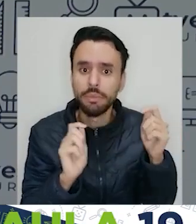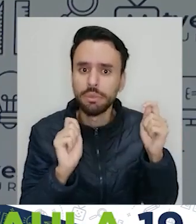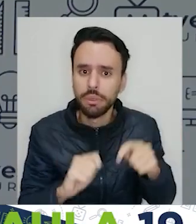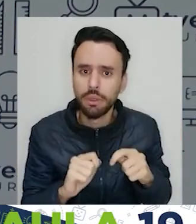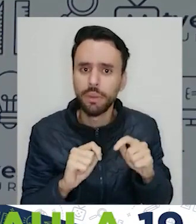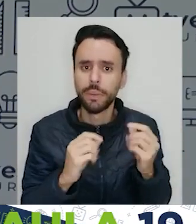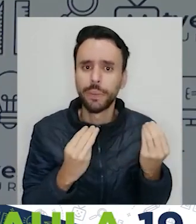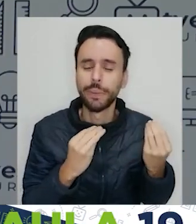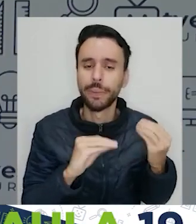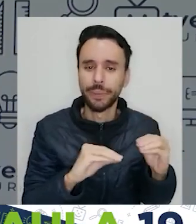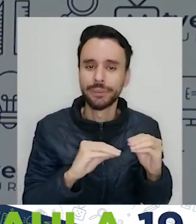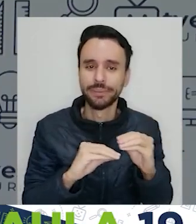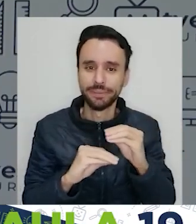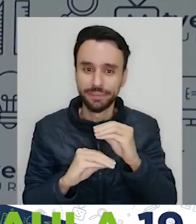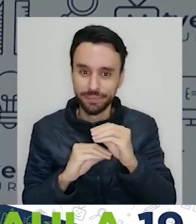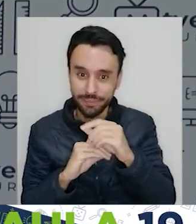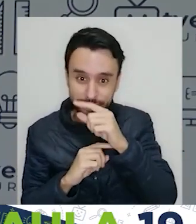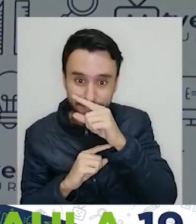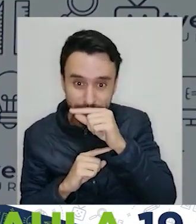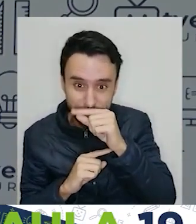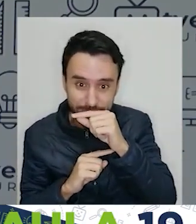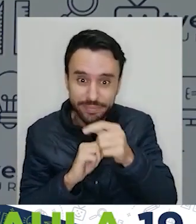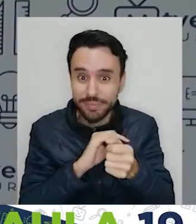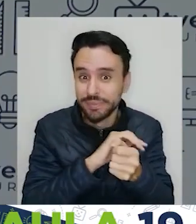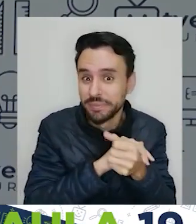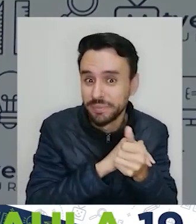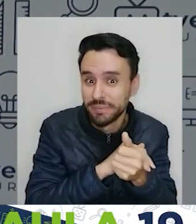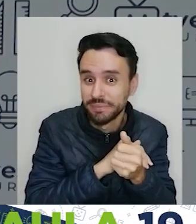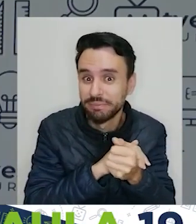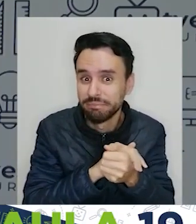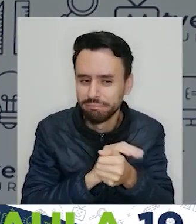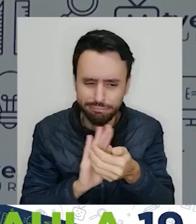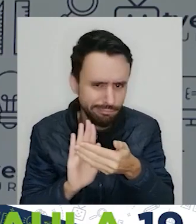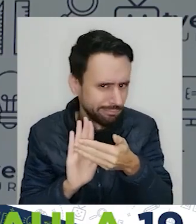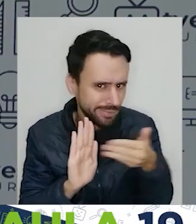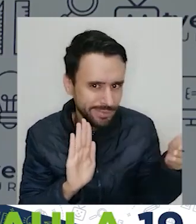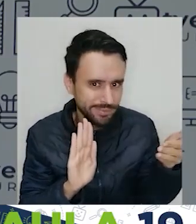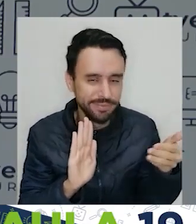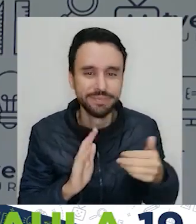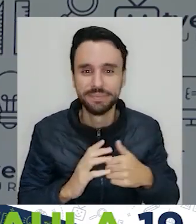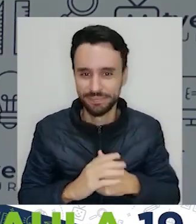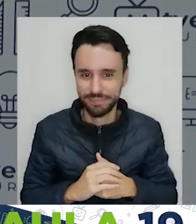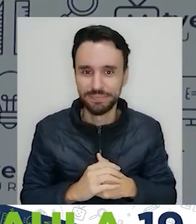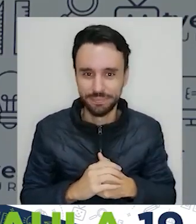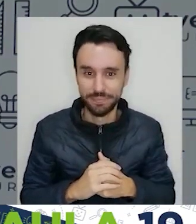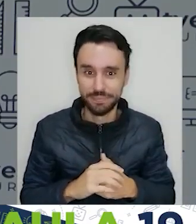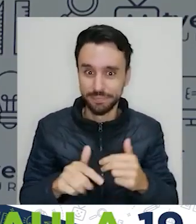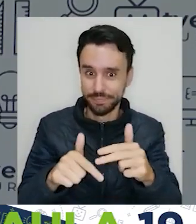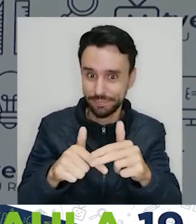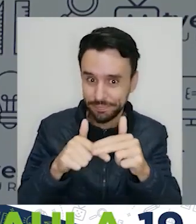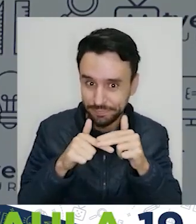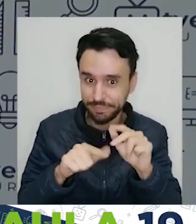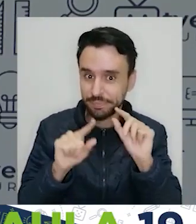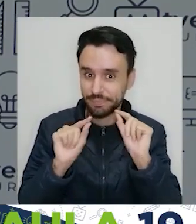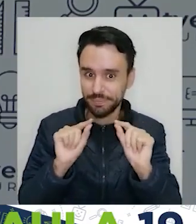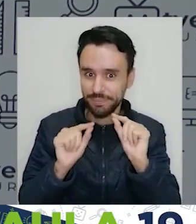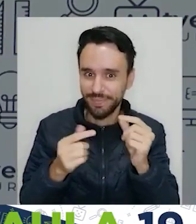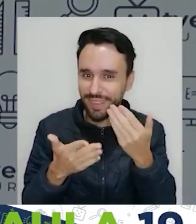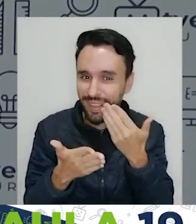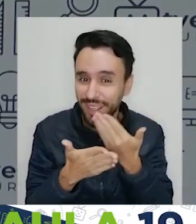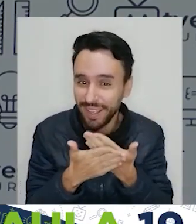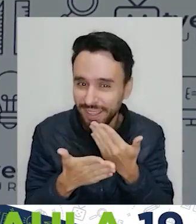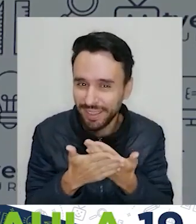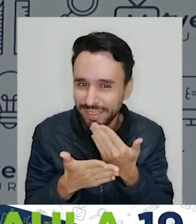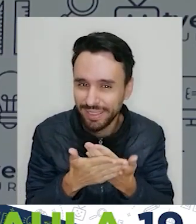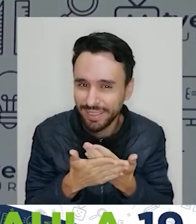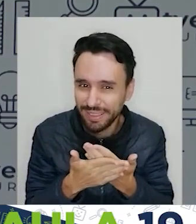colocar novamente a tartaruga e assim sucessivamente. Então, vejam, a nossa aula hoje